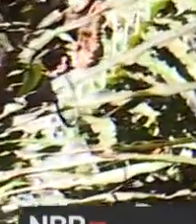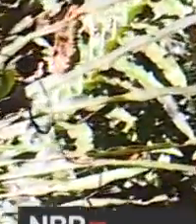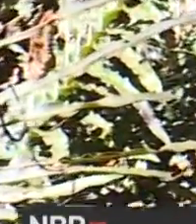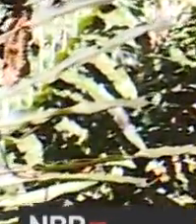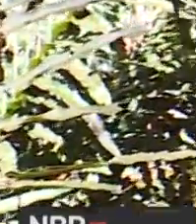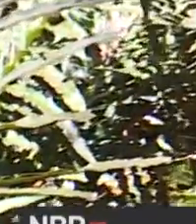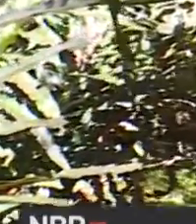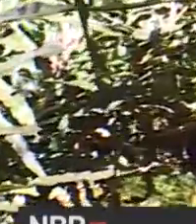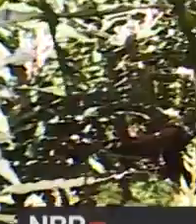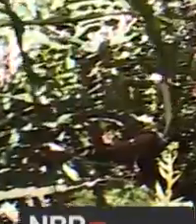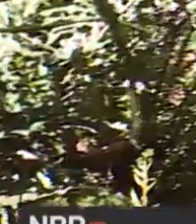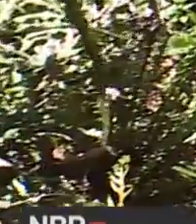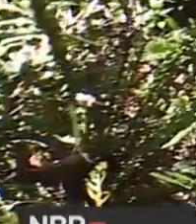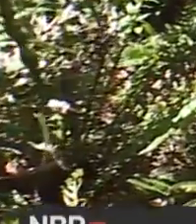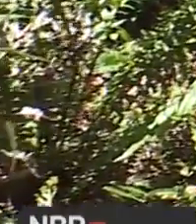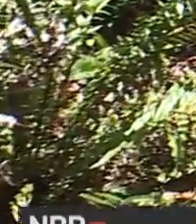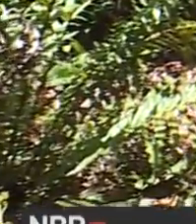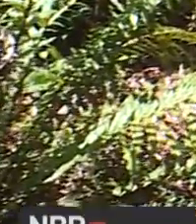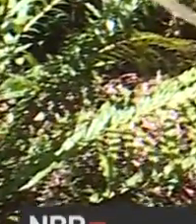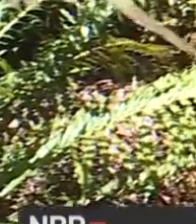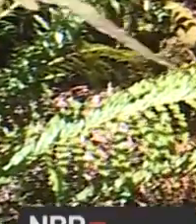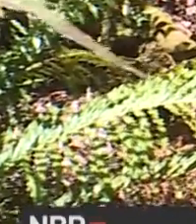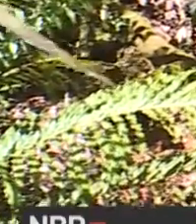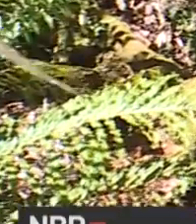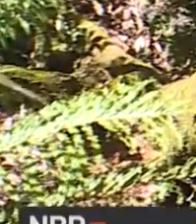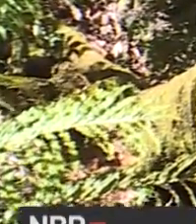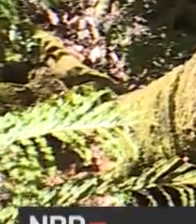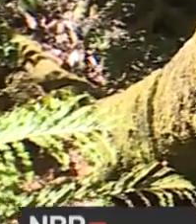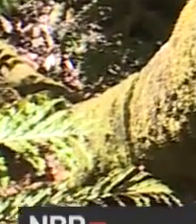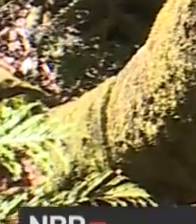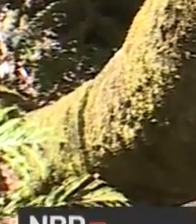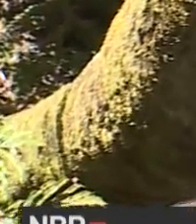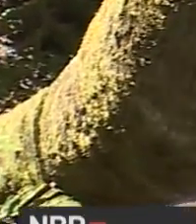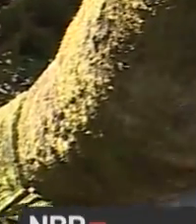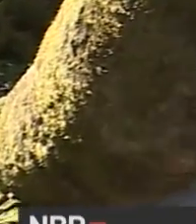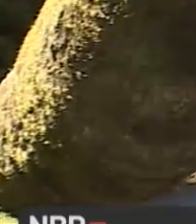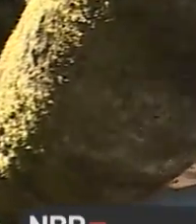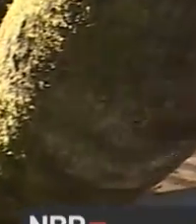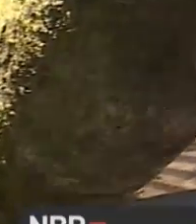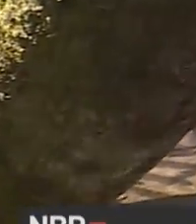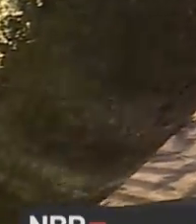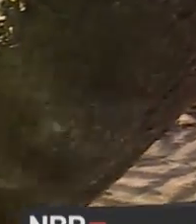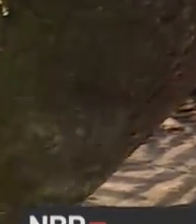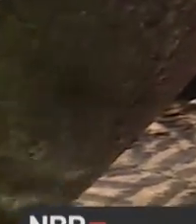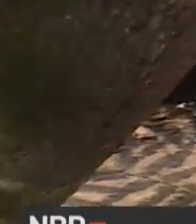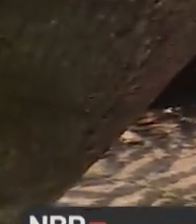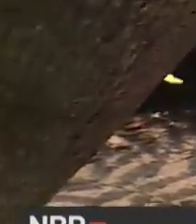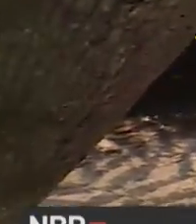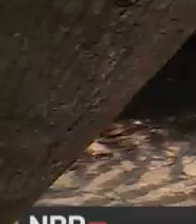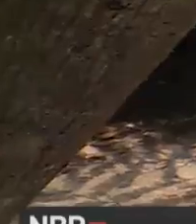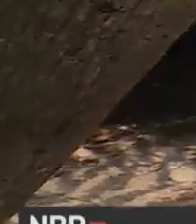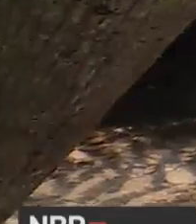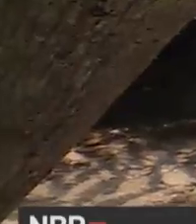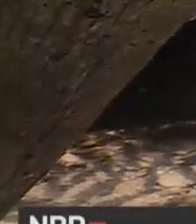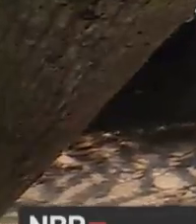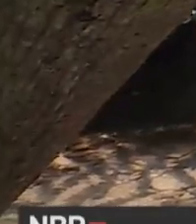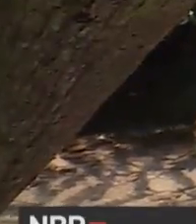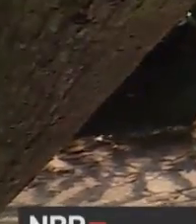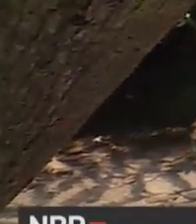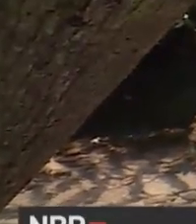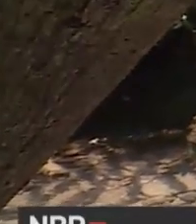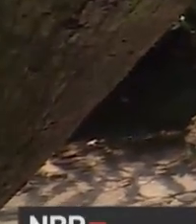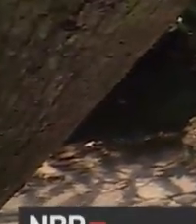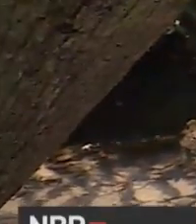sobre as unidades de conservação federais, que estão espalhadas por todo o país e protegem a diversidade da nossa fauna e